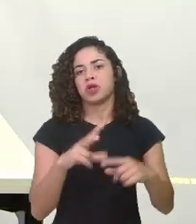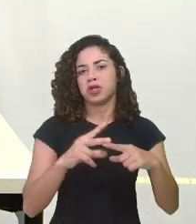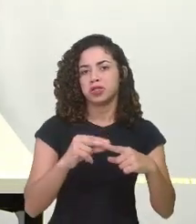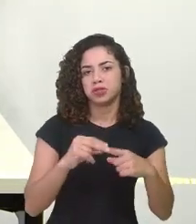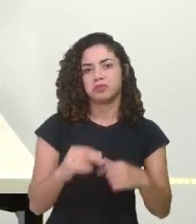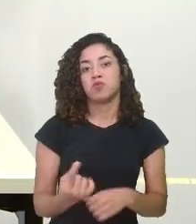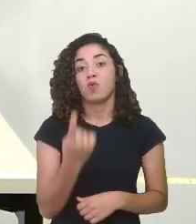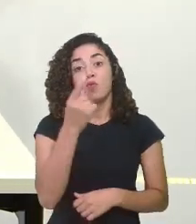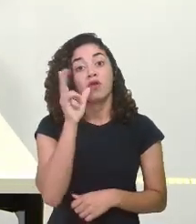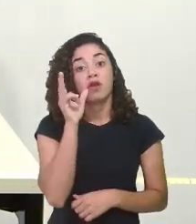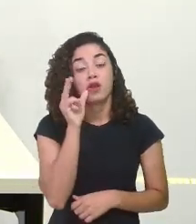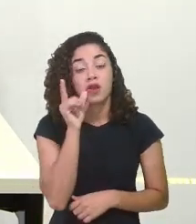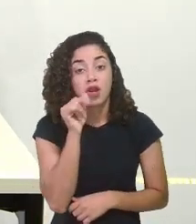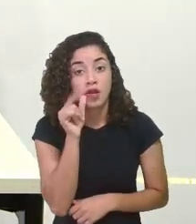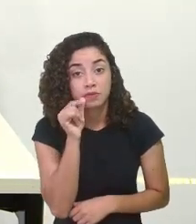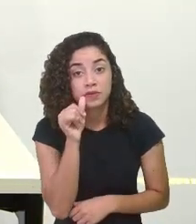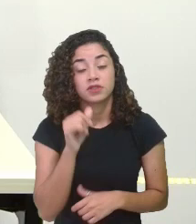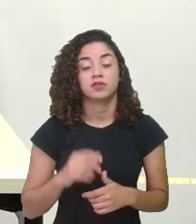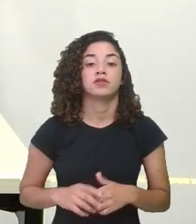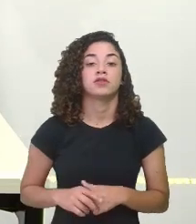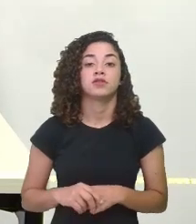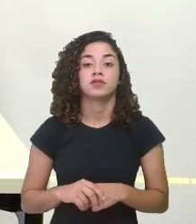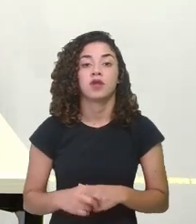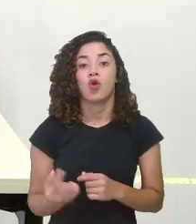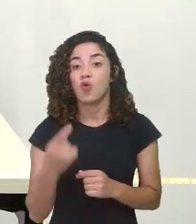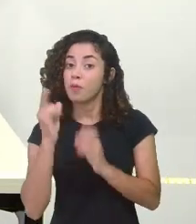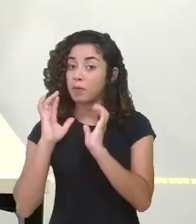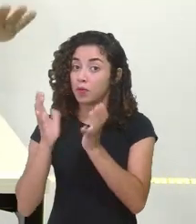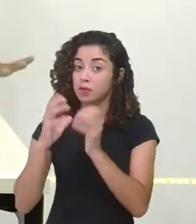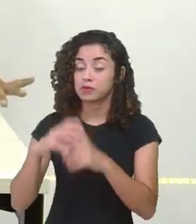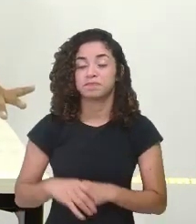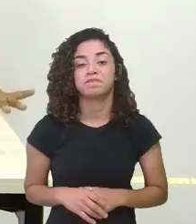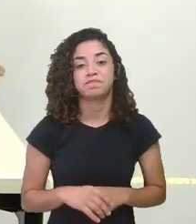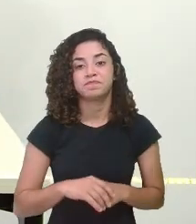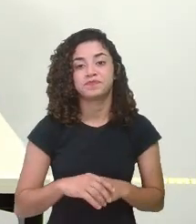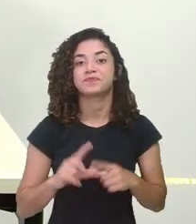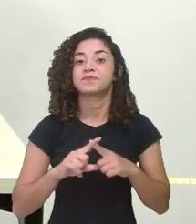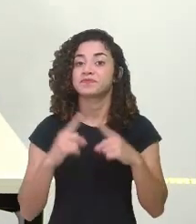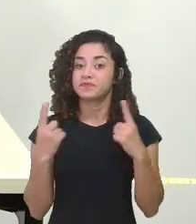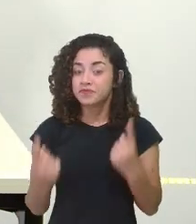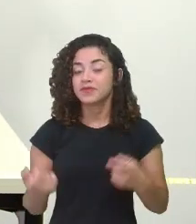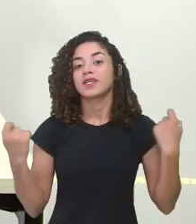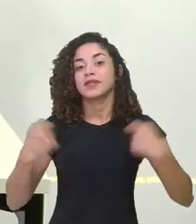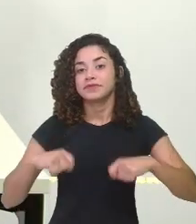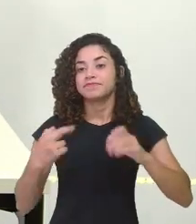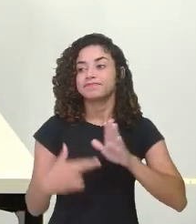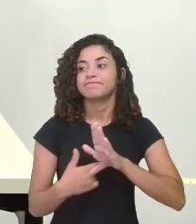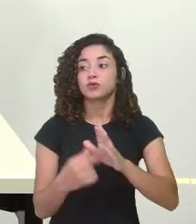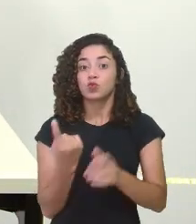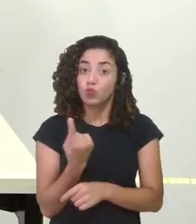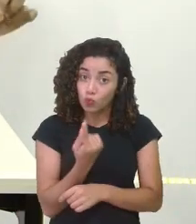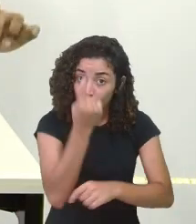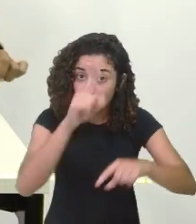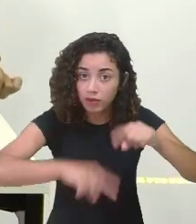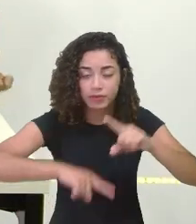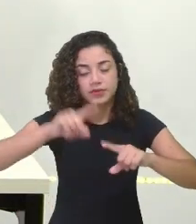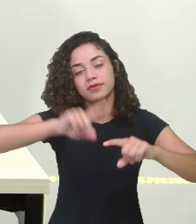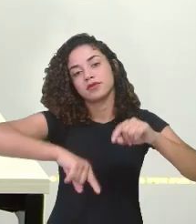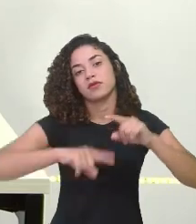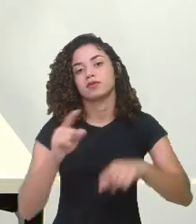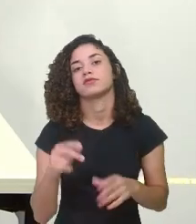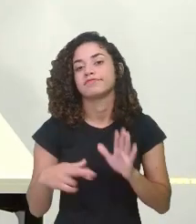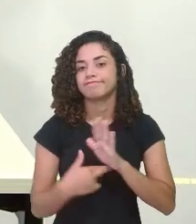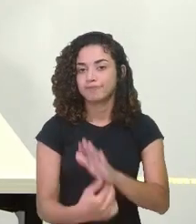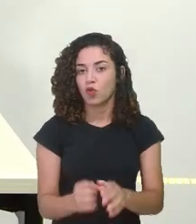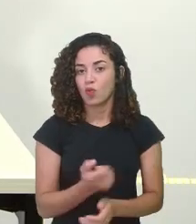um lápis, não é mesmo? Uma bola, desde que eu representasse só um objeto para representar a quantidade